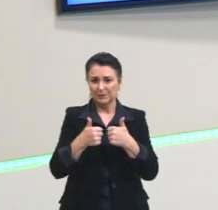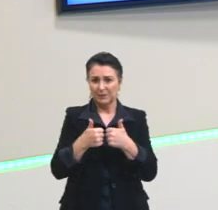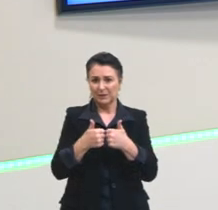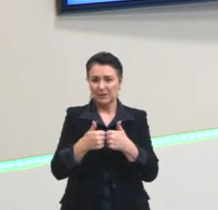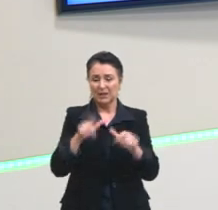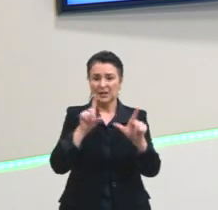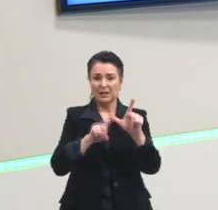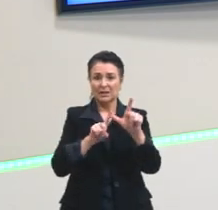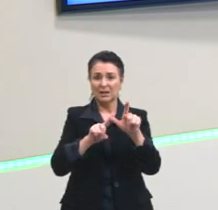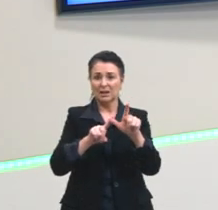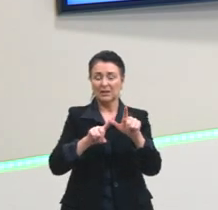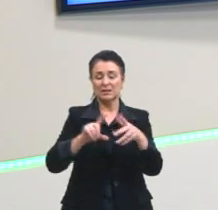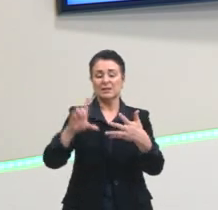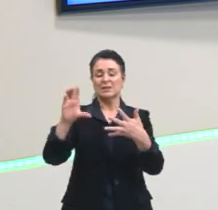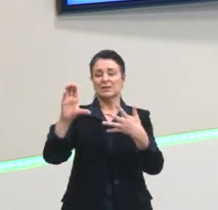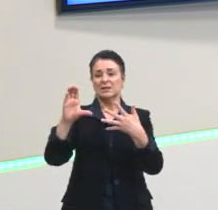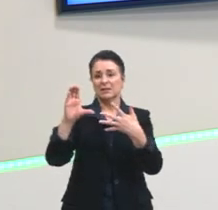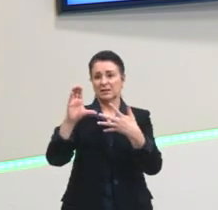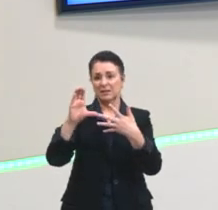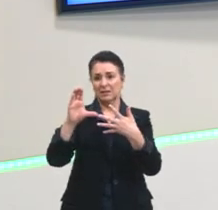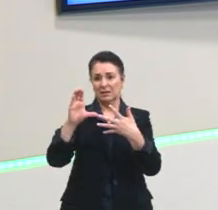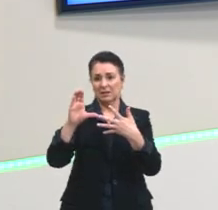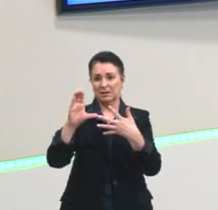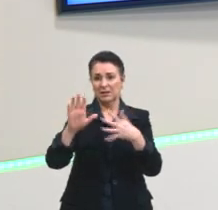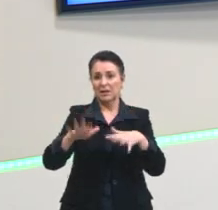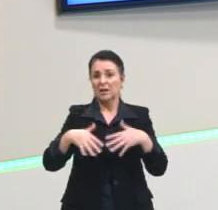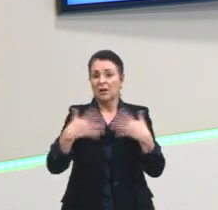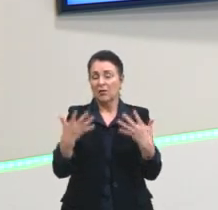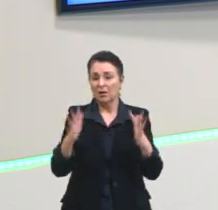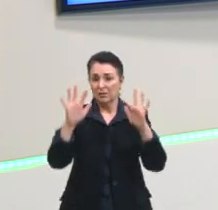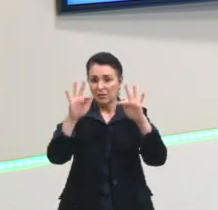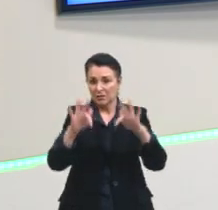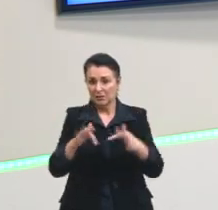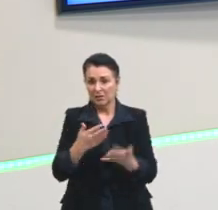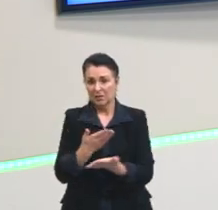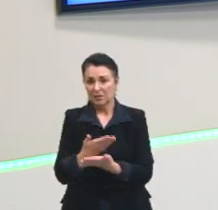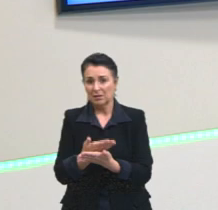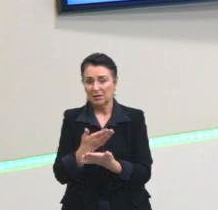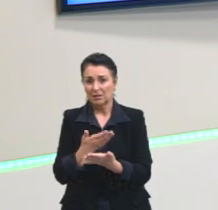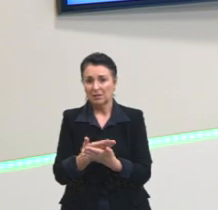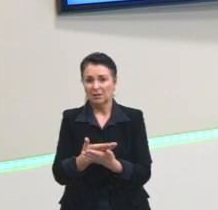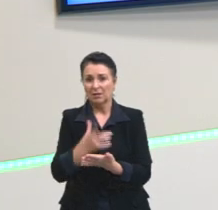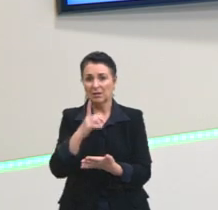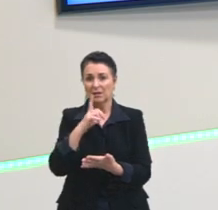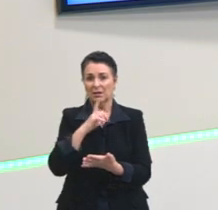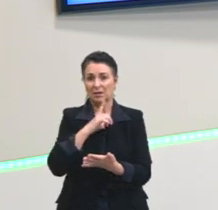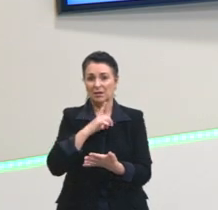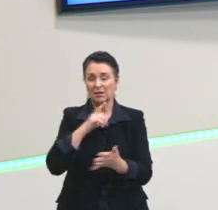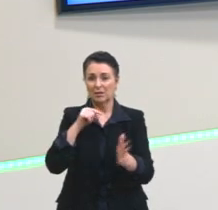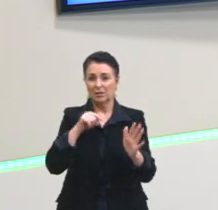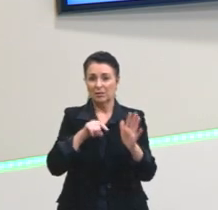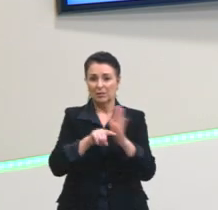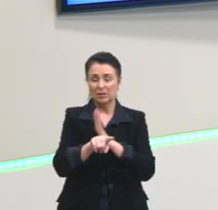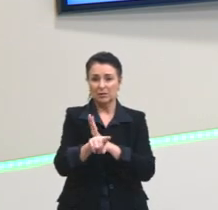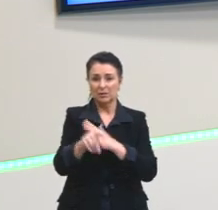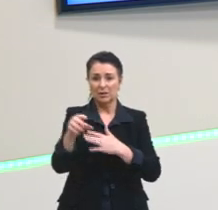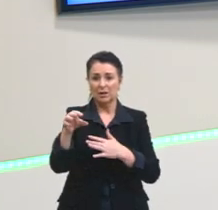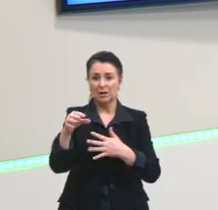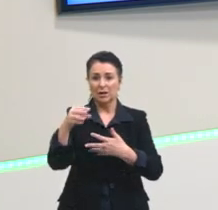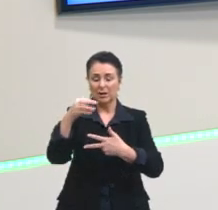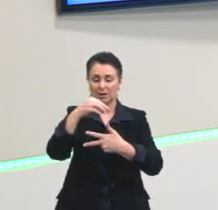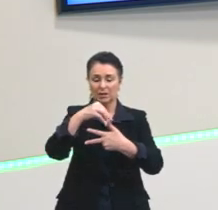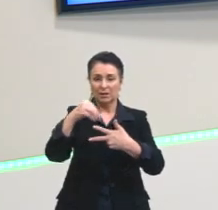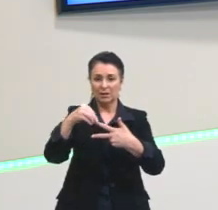gente então a letra c e pra finalizar nossa aula Vamos colocar então uma questão que caiu no